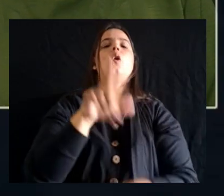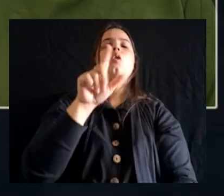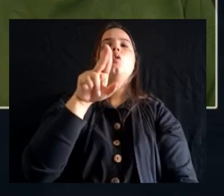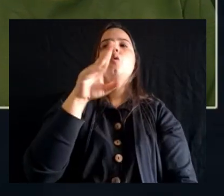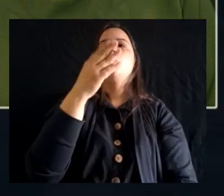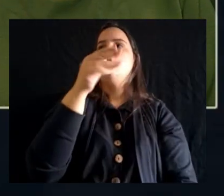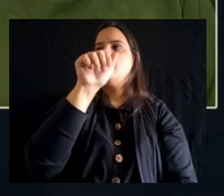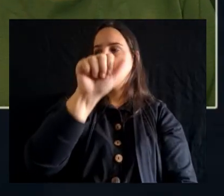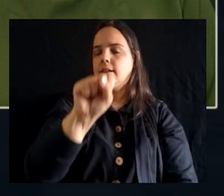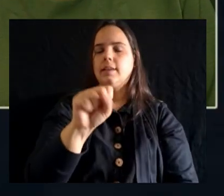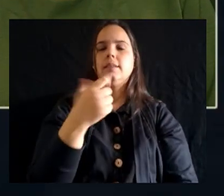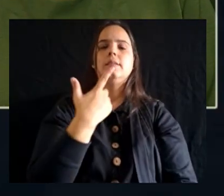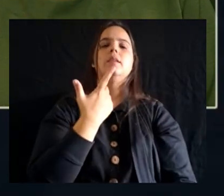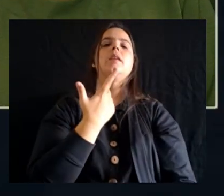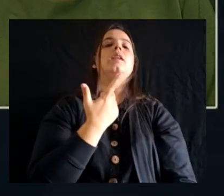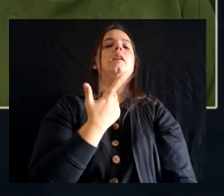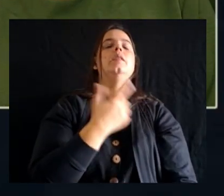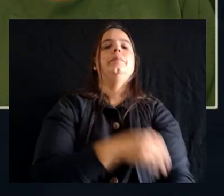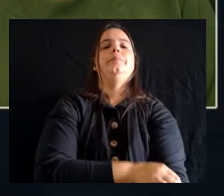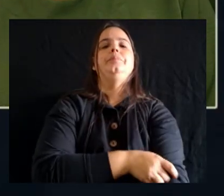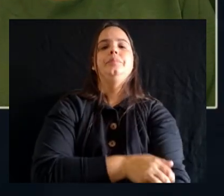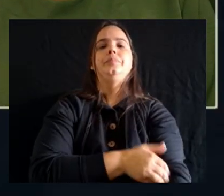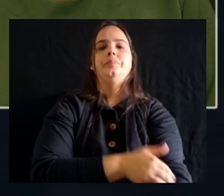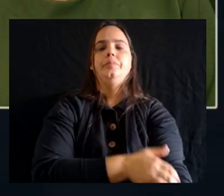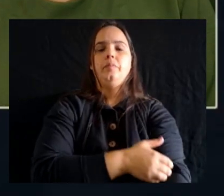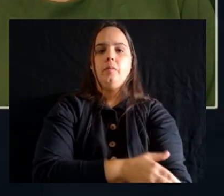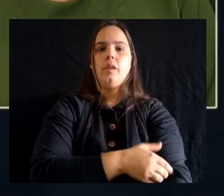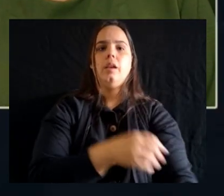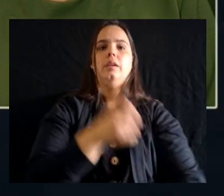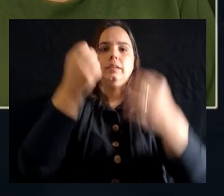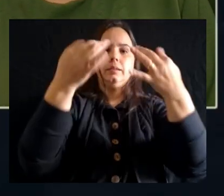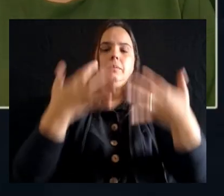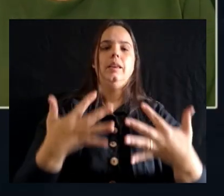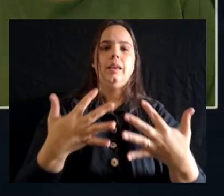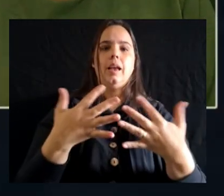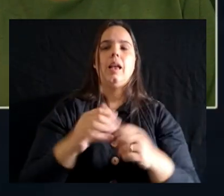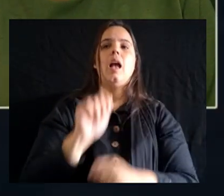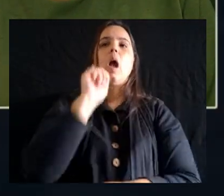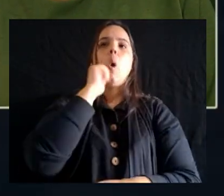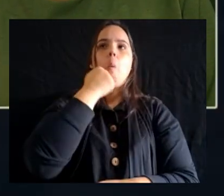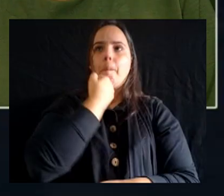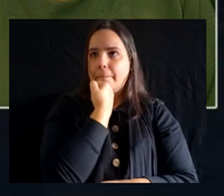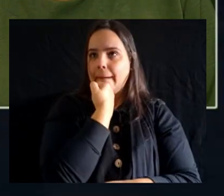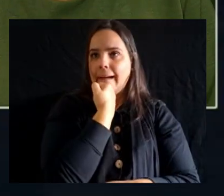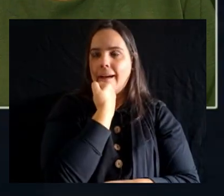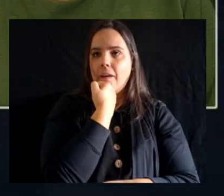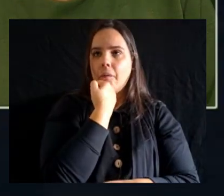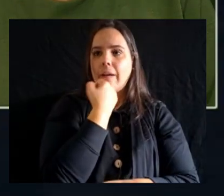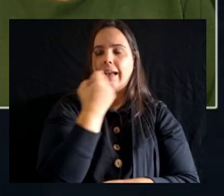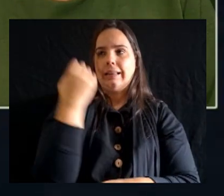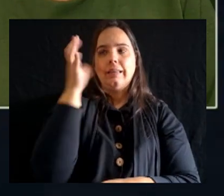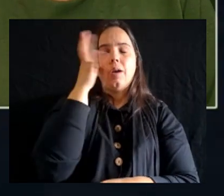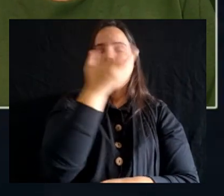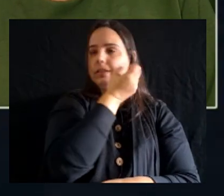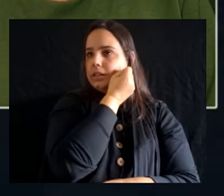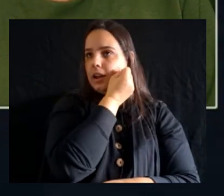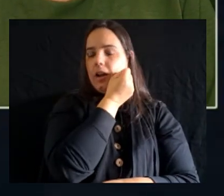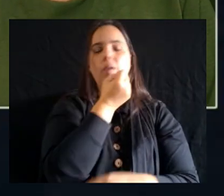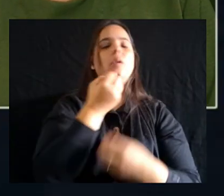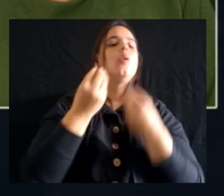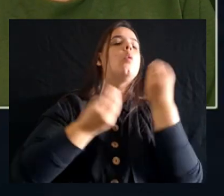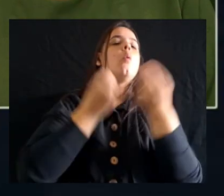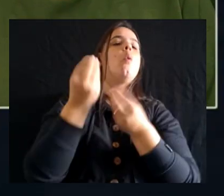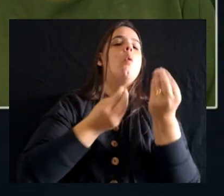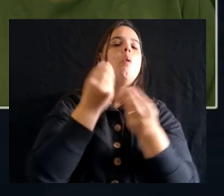Olina, de repente a internet decide que o pão é o vilão, o ovo é a salvação. Como a nutrição comportamental ajuda o paciente a não